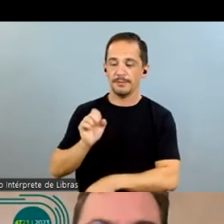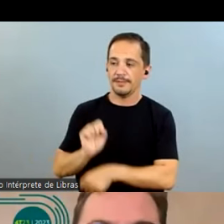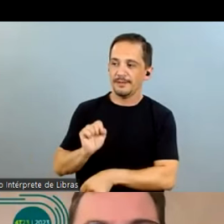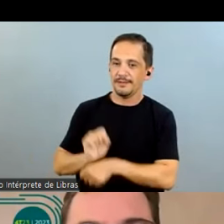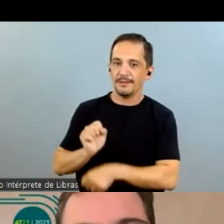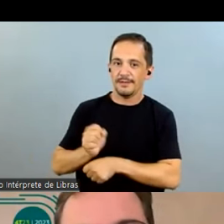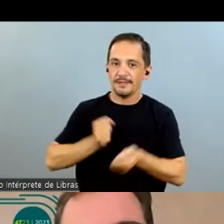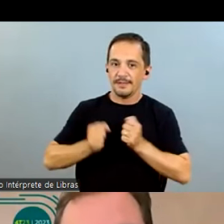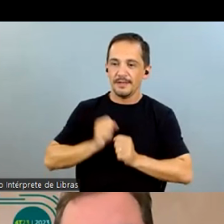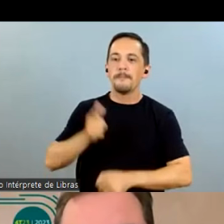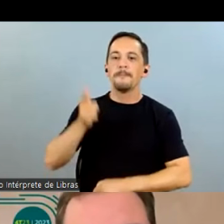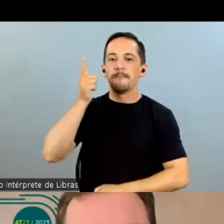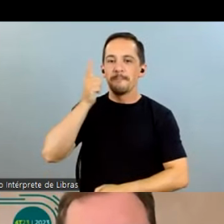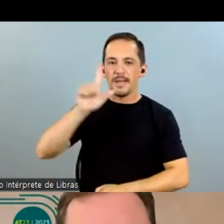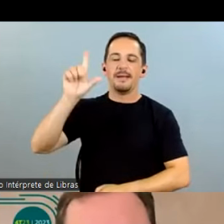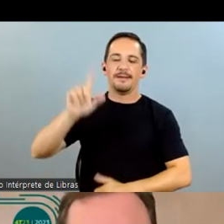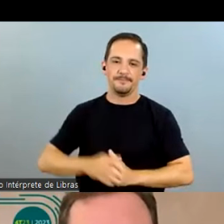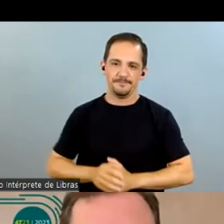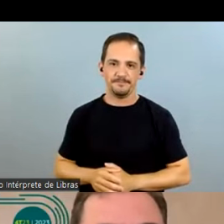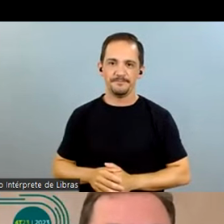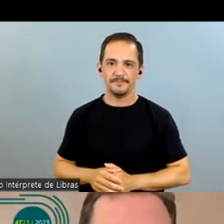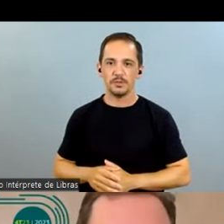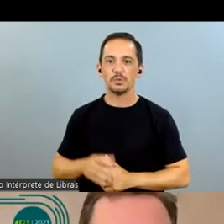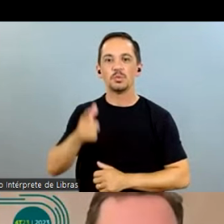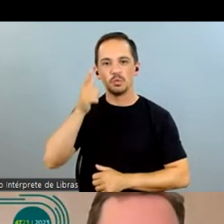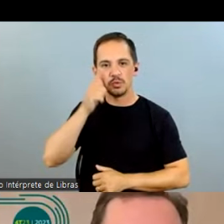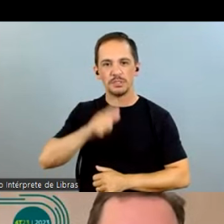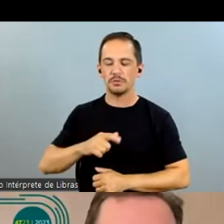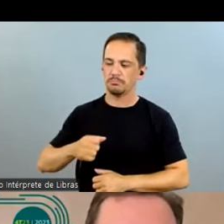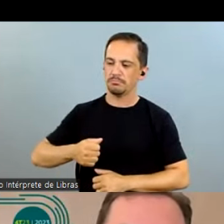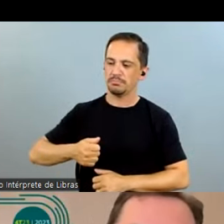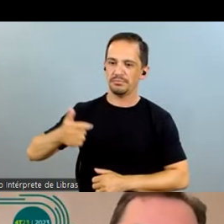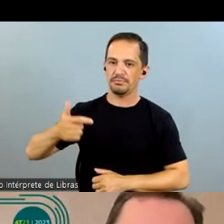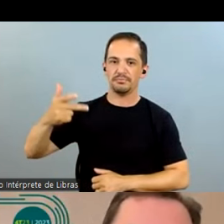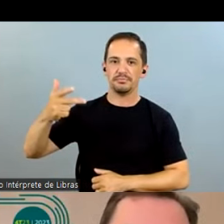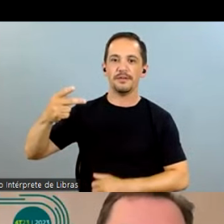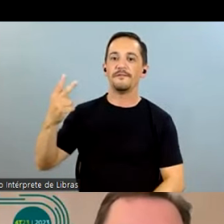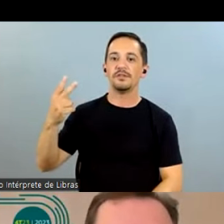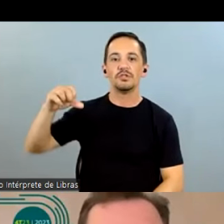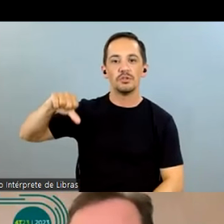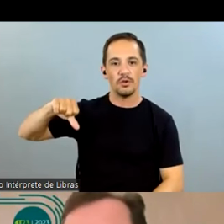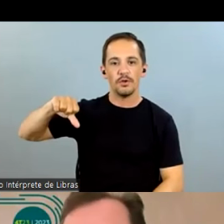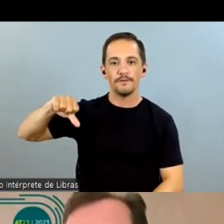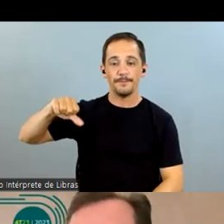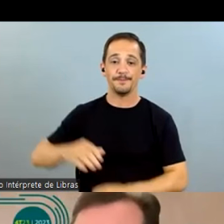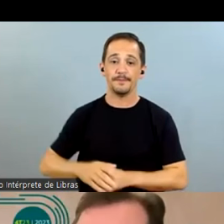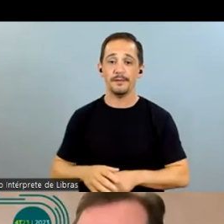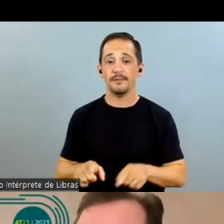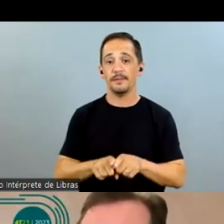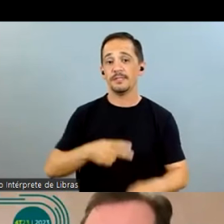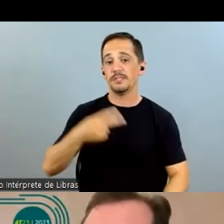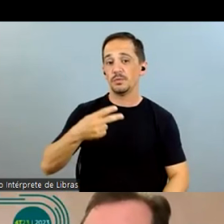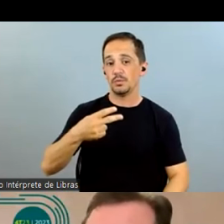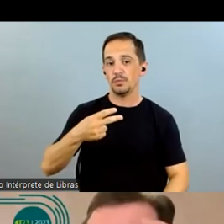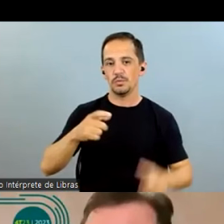e chegamos a estar emre 150 melhores do Brasil já numa boa posição ficamos em segundo lugar em Santa Catarina